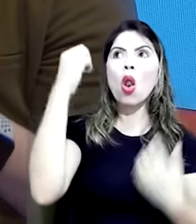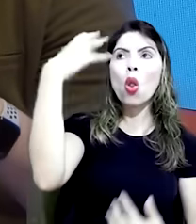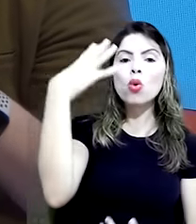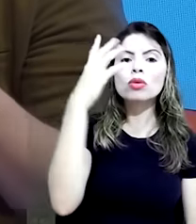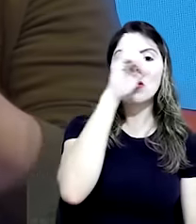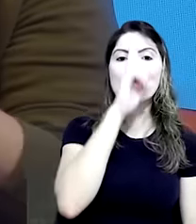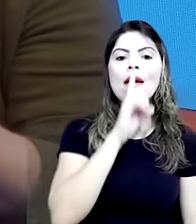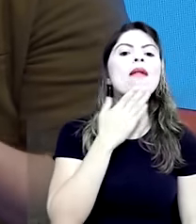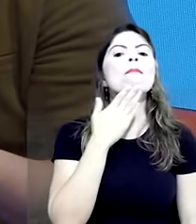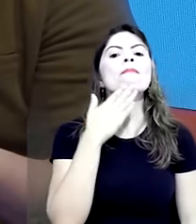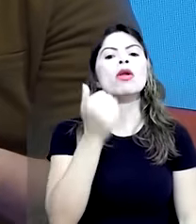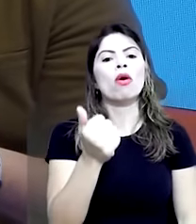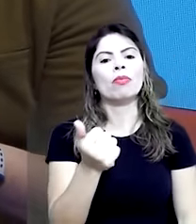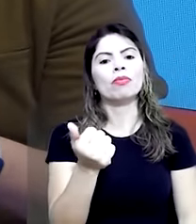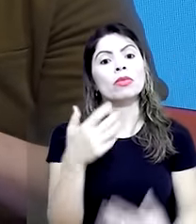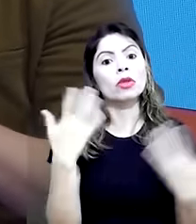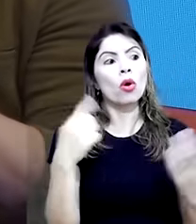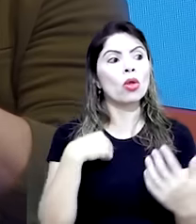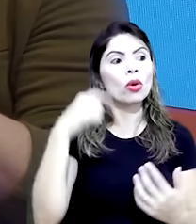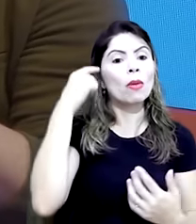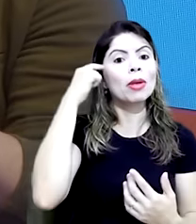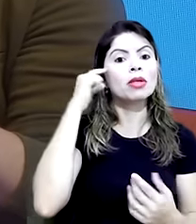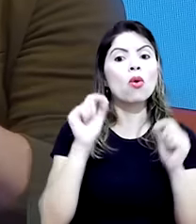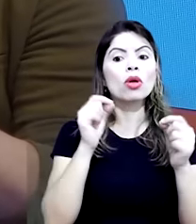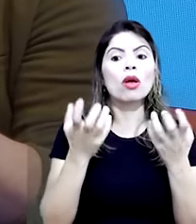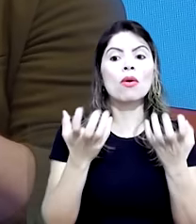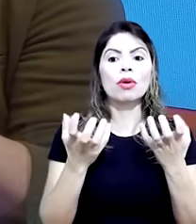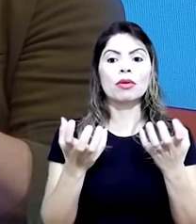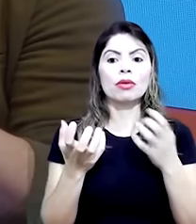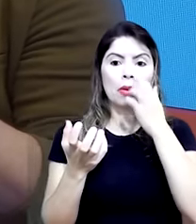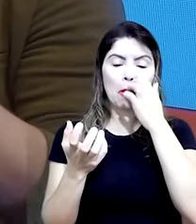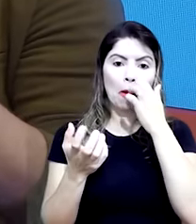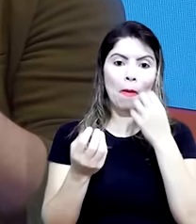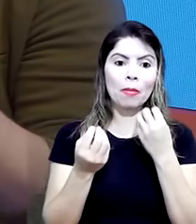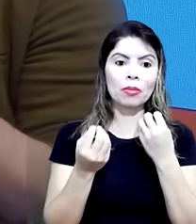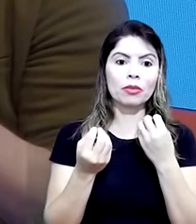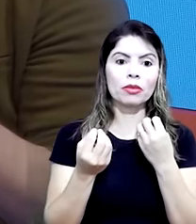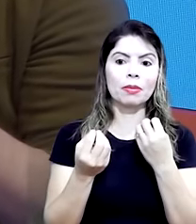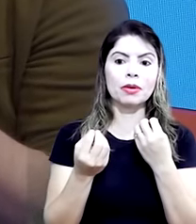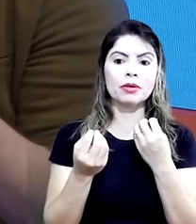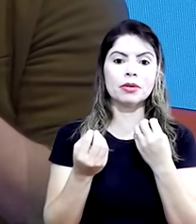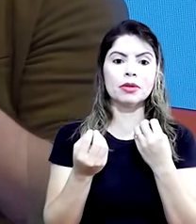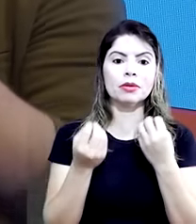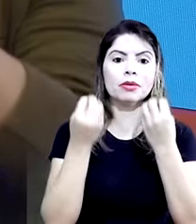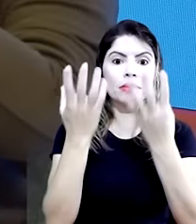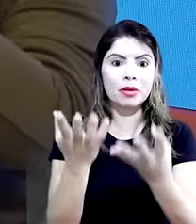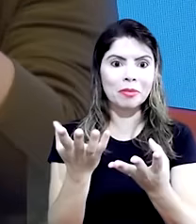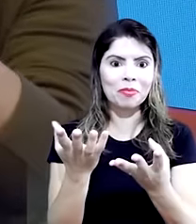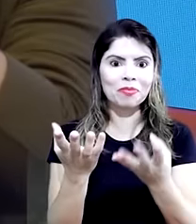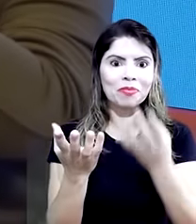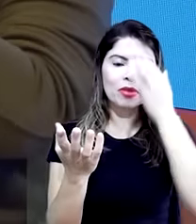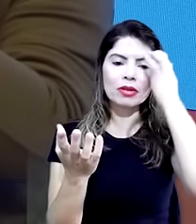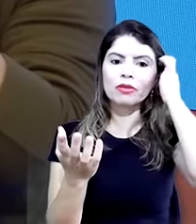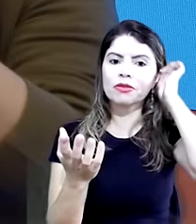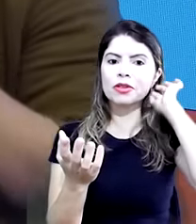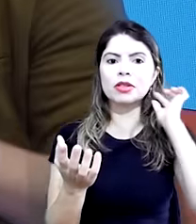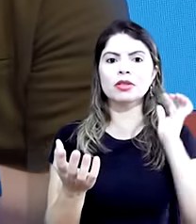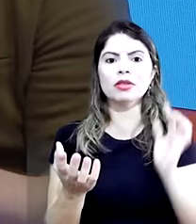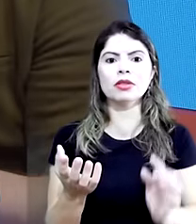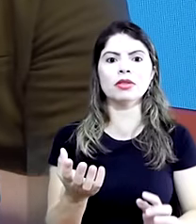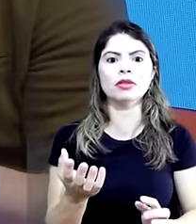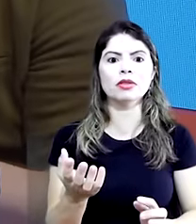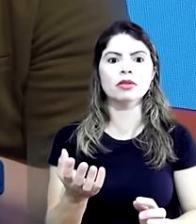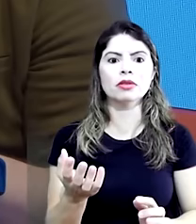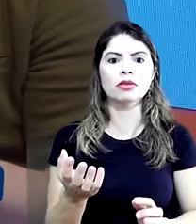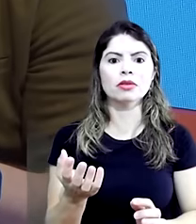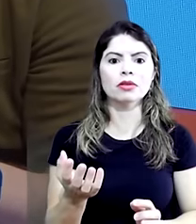produto que que eu quero entregar pra minha audiência Então imagina que essas luzes existem existe a possibilidade de colocar elas sobre uma foto para para iluminar